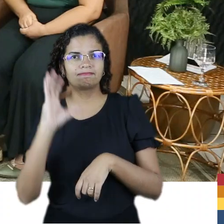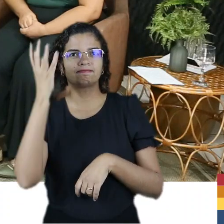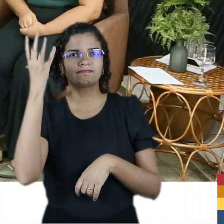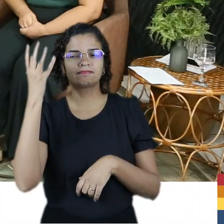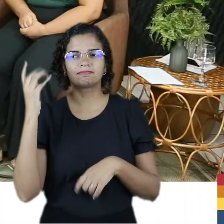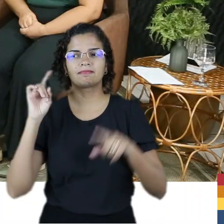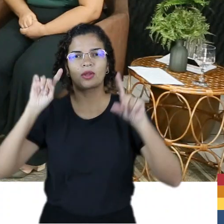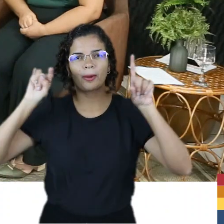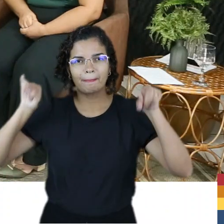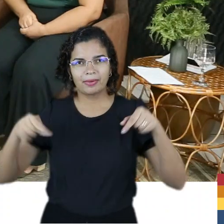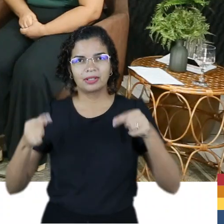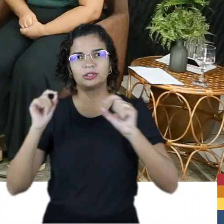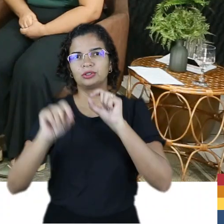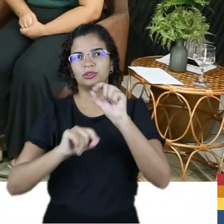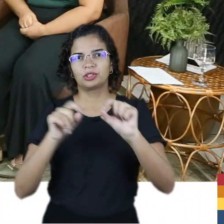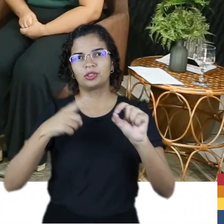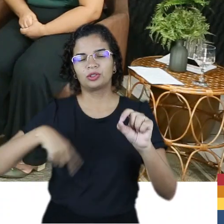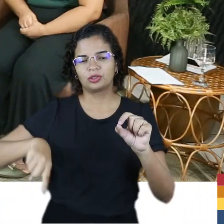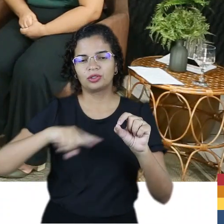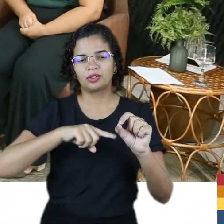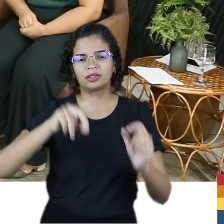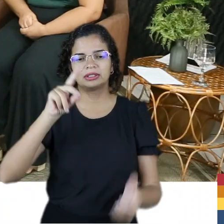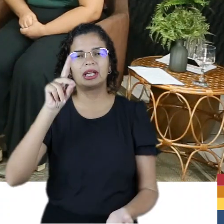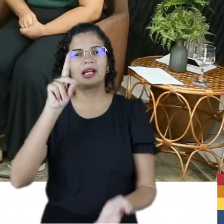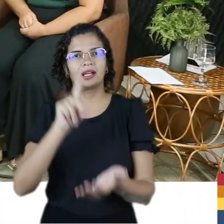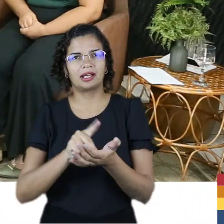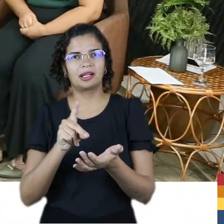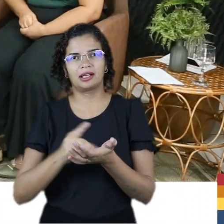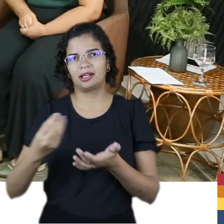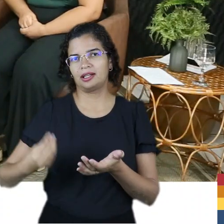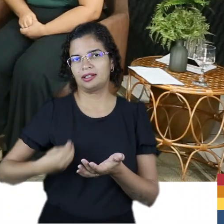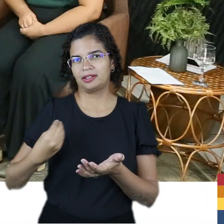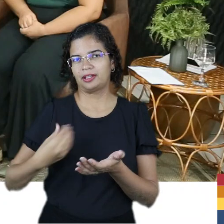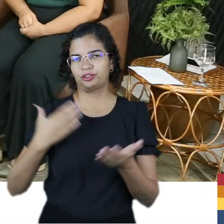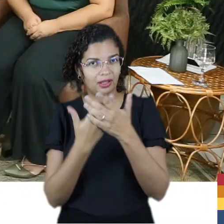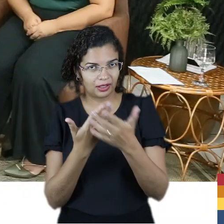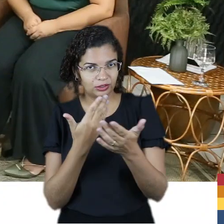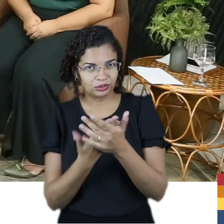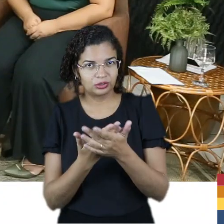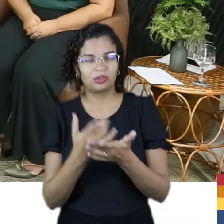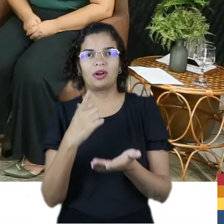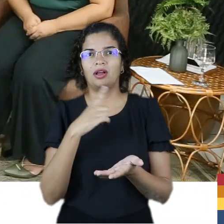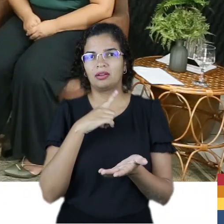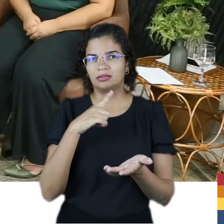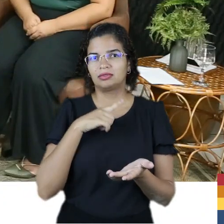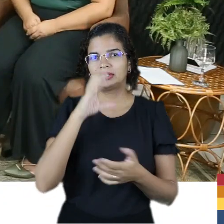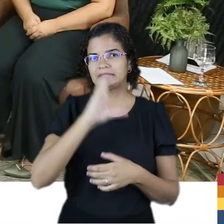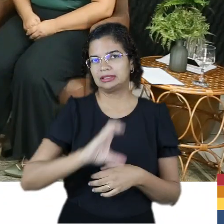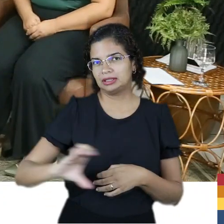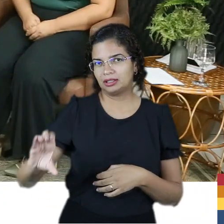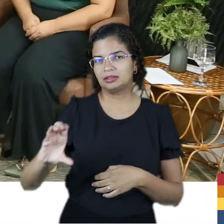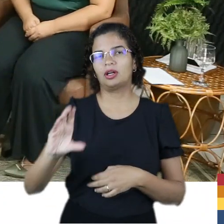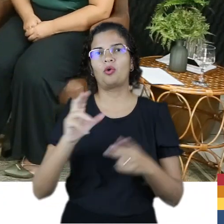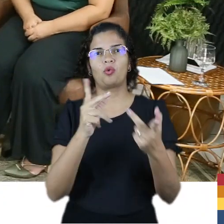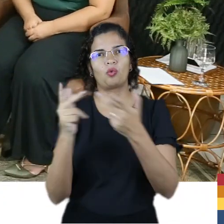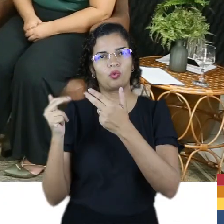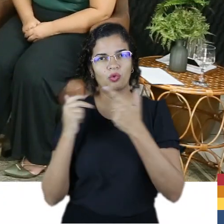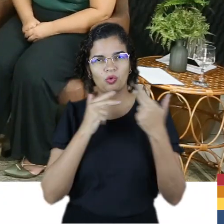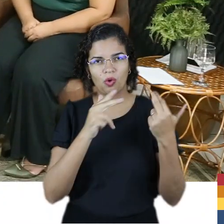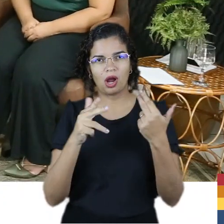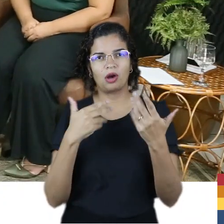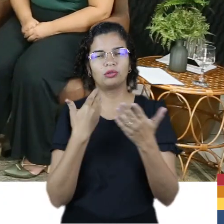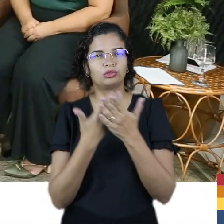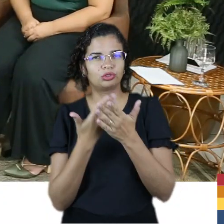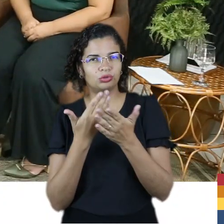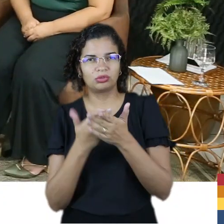e com relação a capacidade física organizacional e técnica do estado então não seria incomum que você gestor